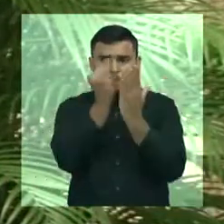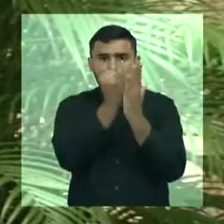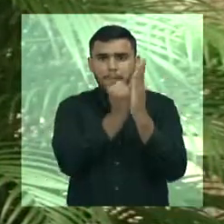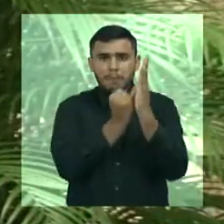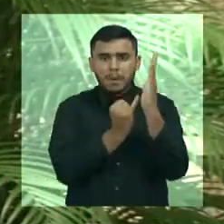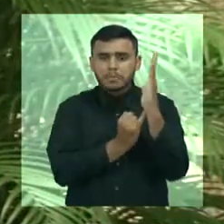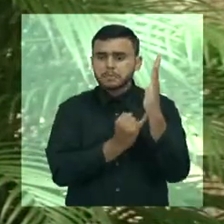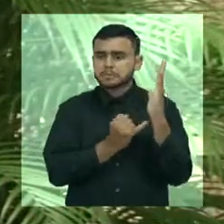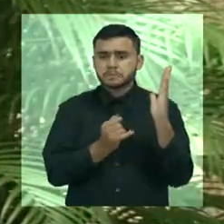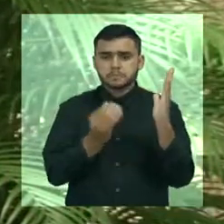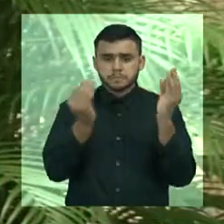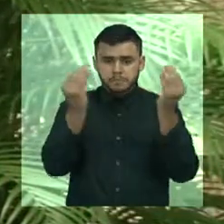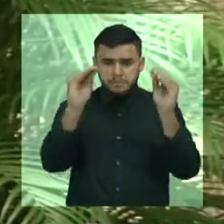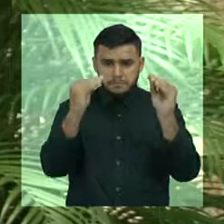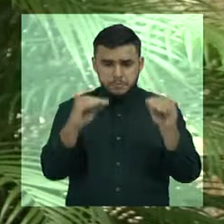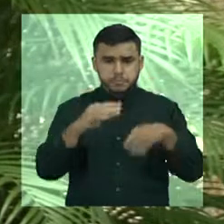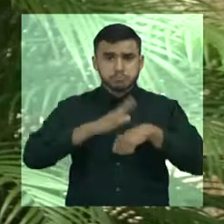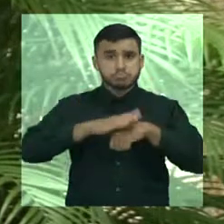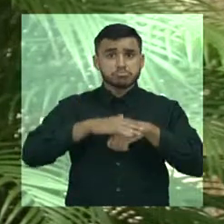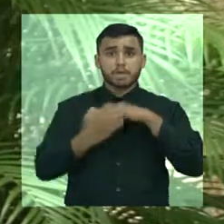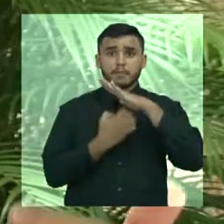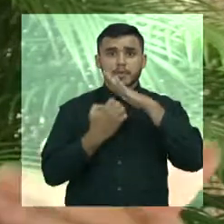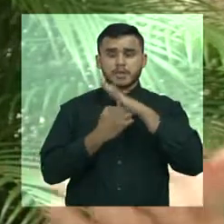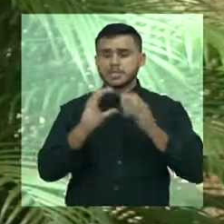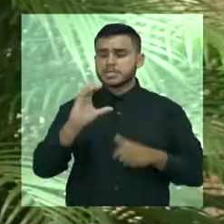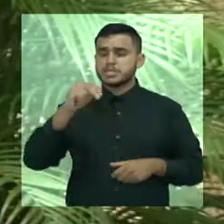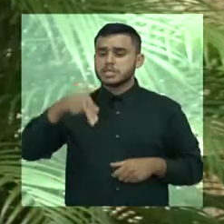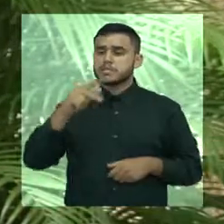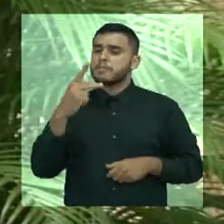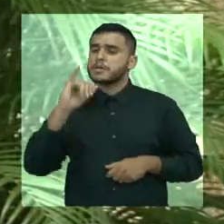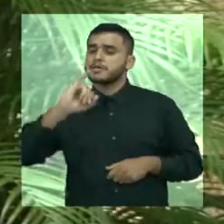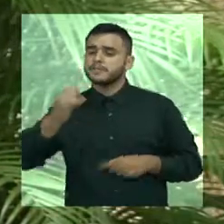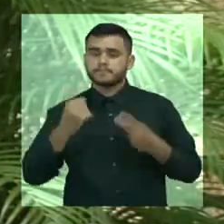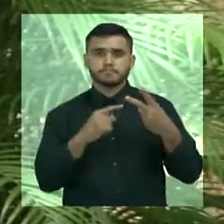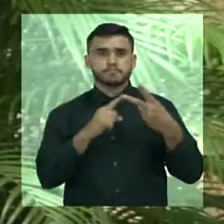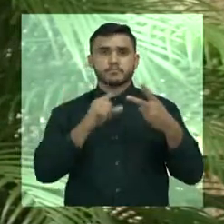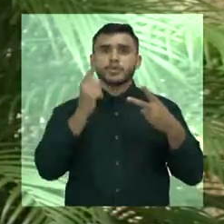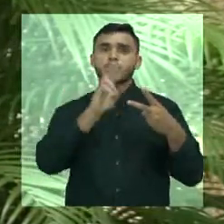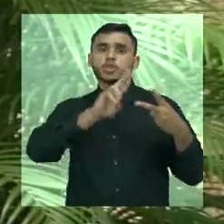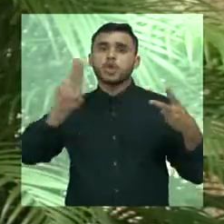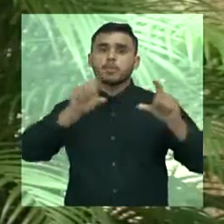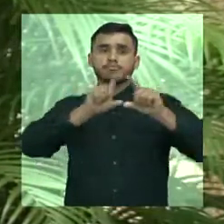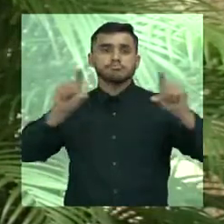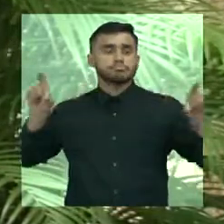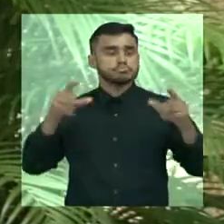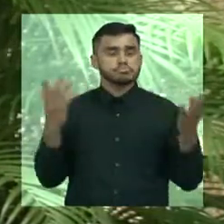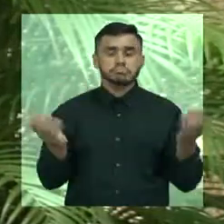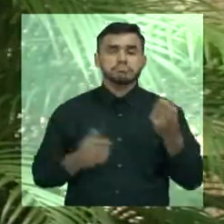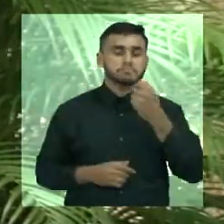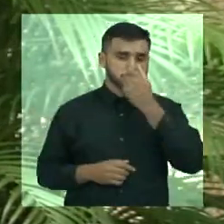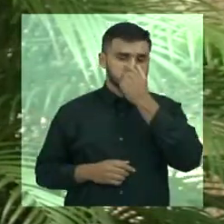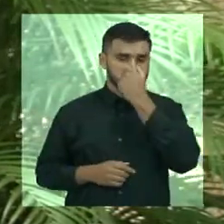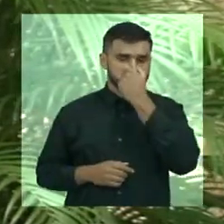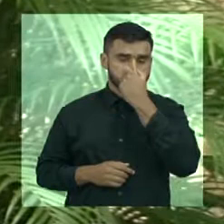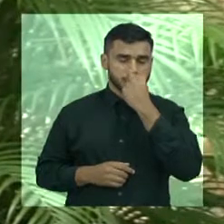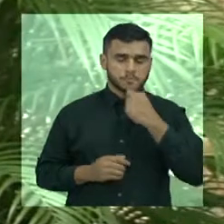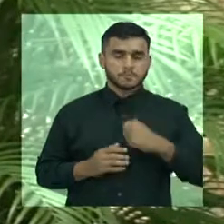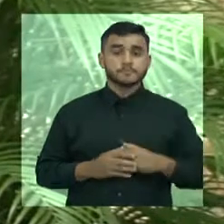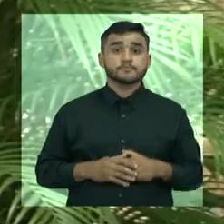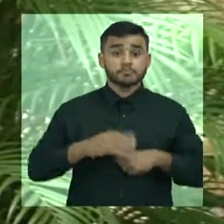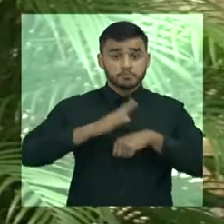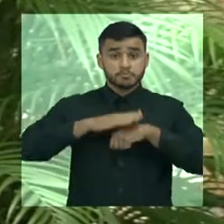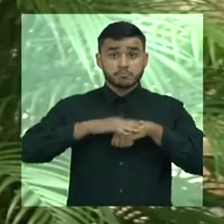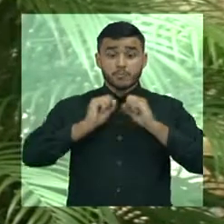informações básicas, informações referentes como CNPJ, razão social, nome da empresa. A equipe técnica da